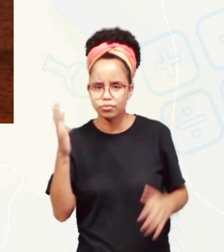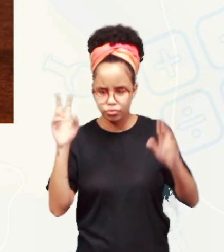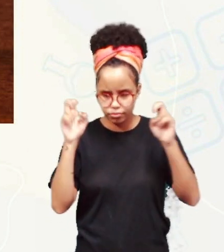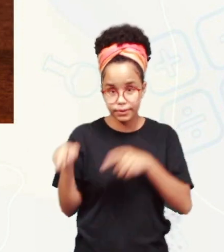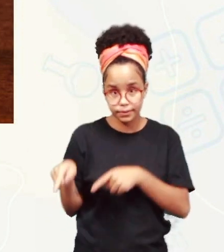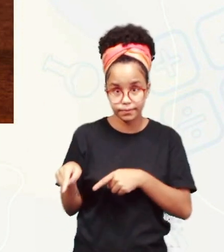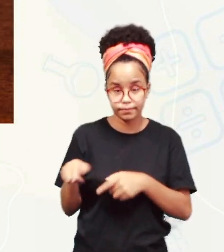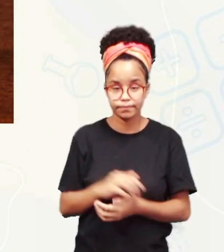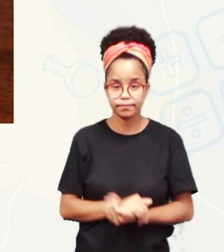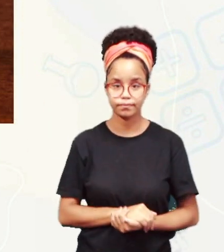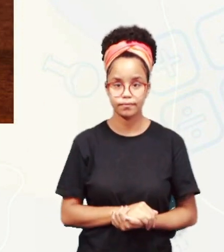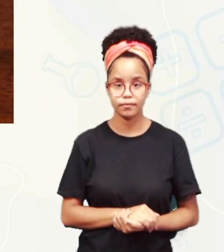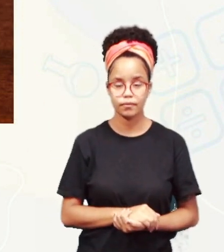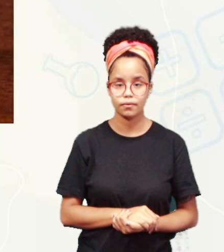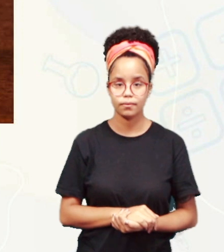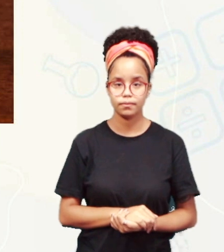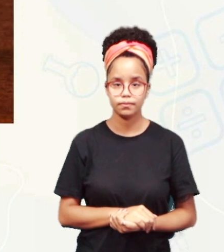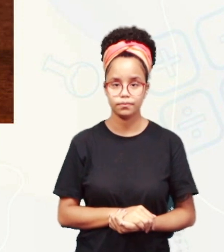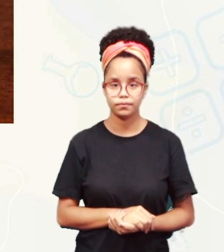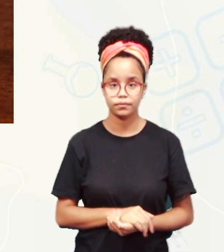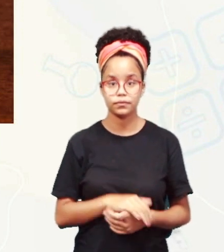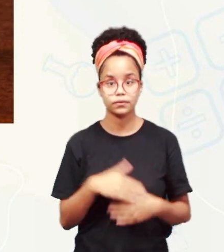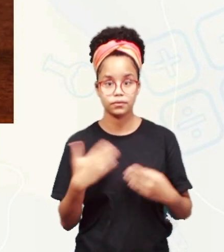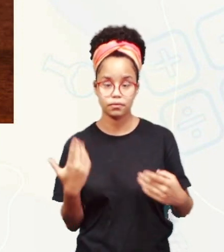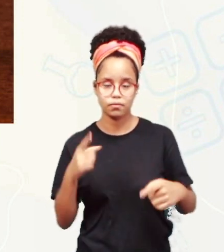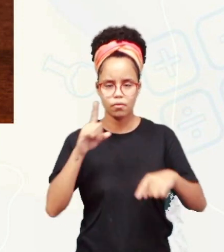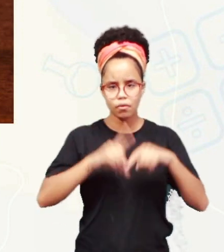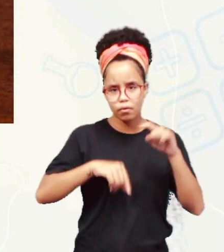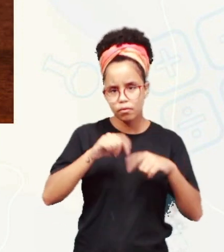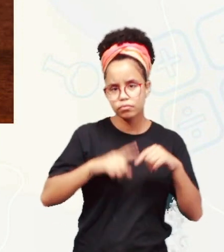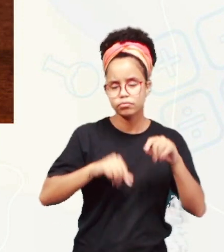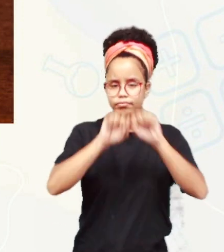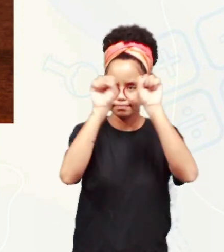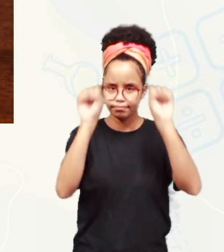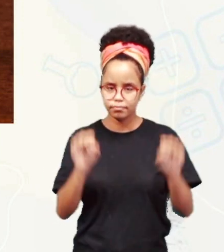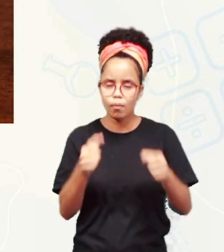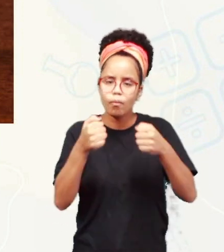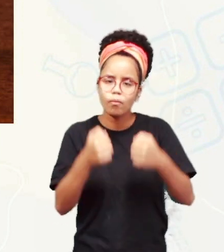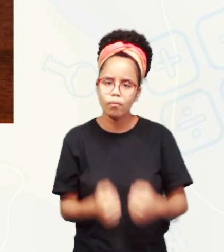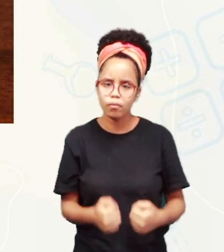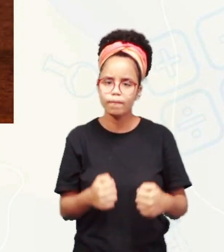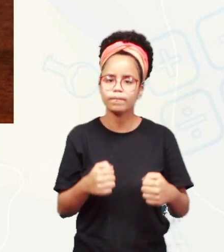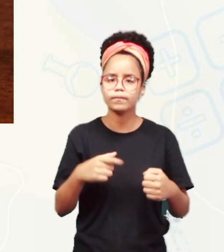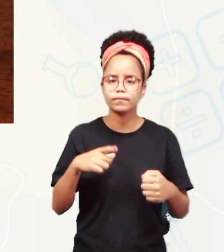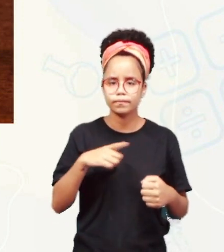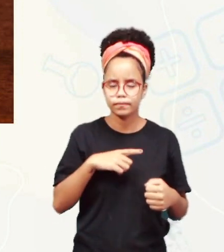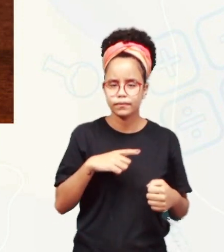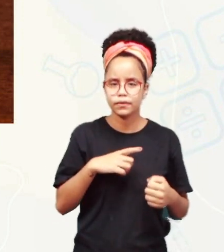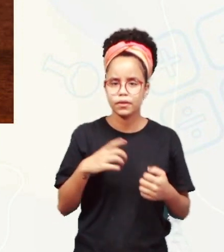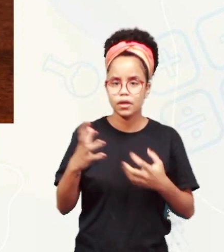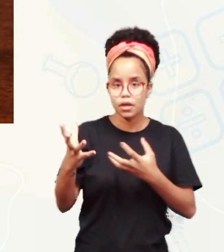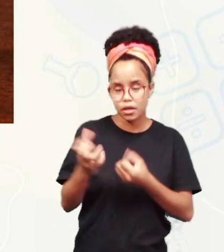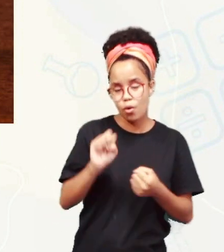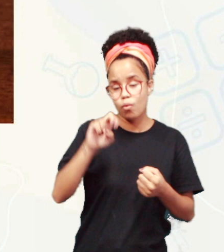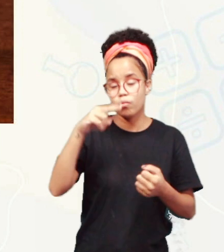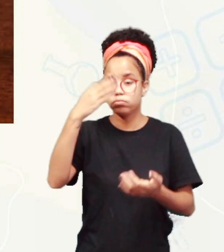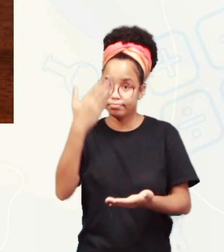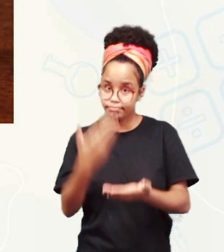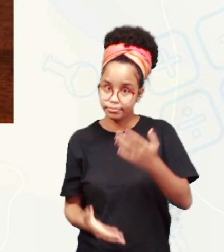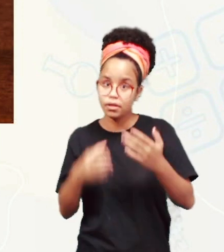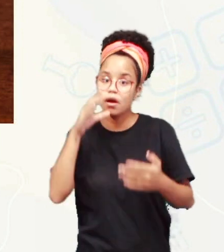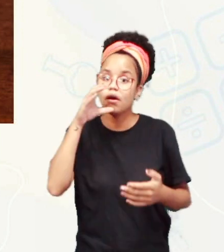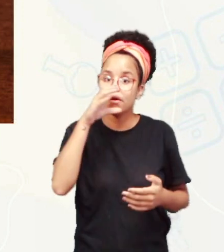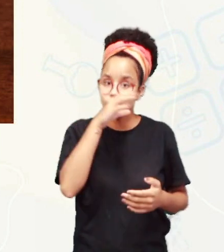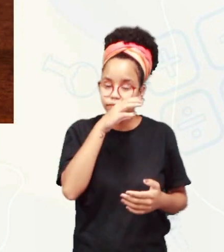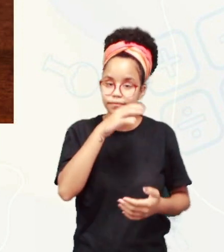aula portanto objetos e sistemas podem ganhar e perder